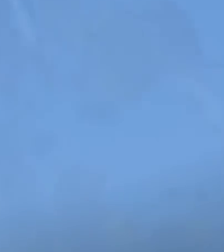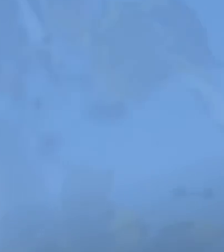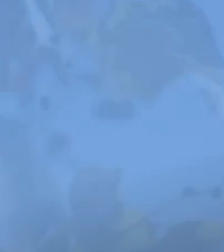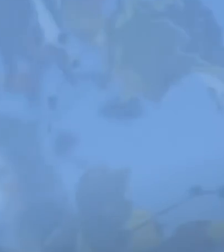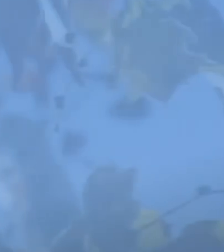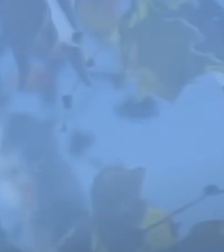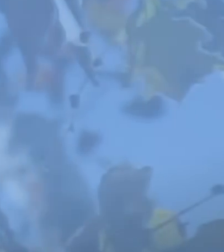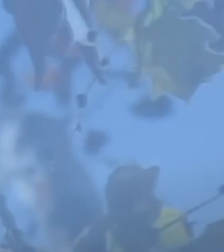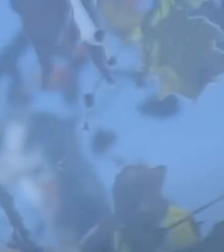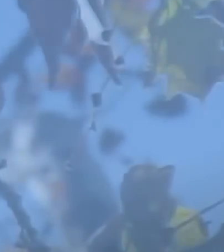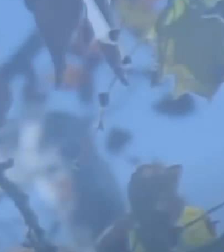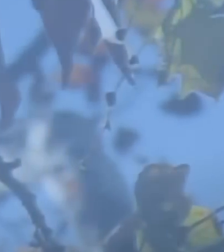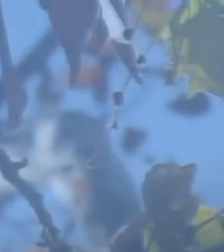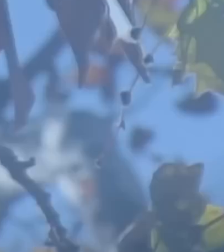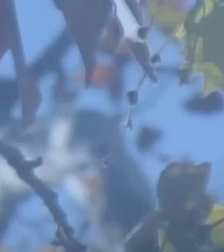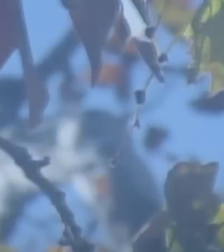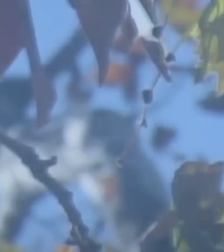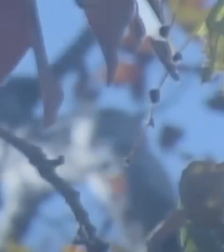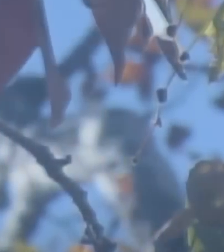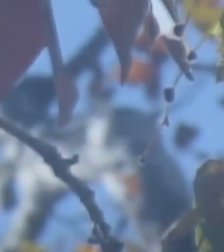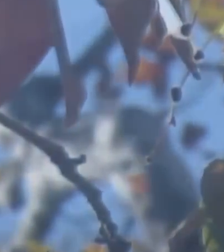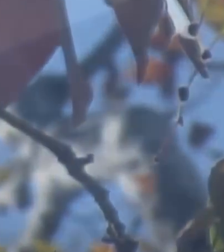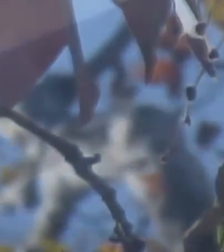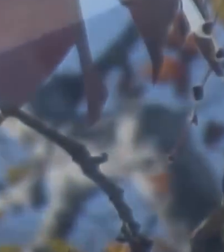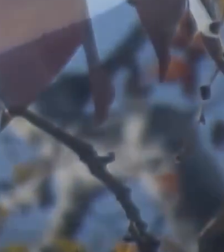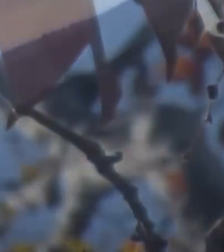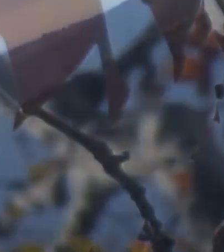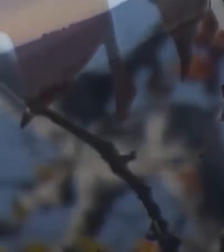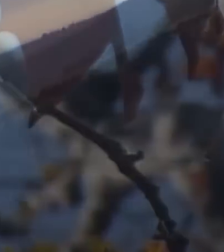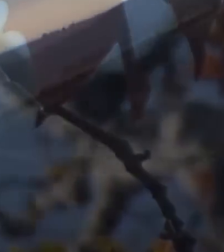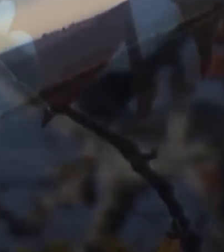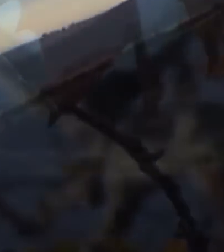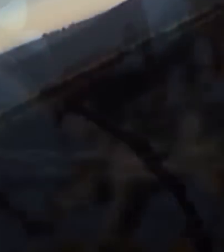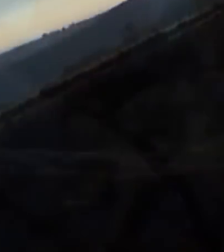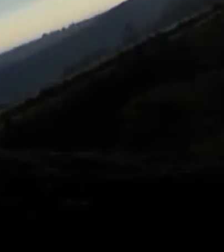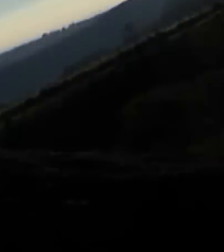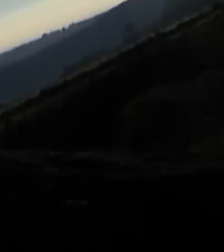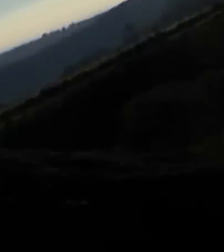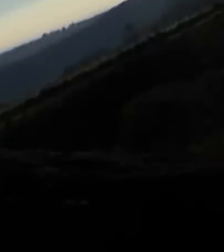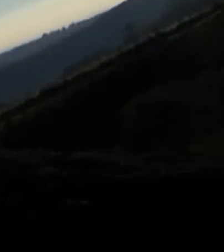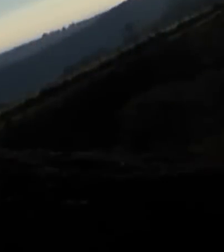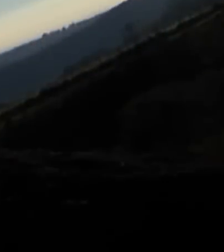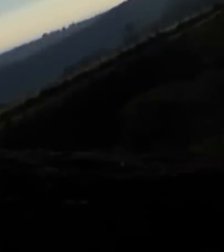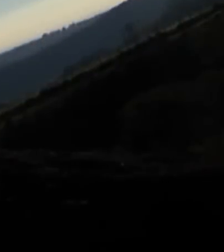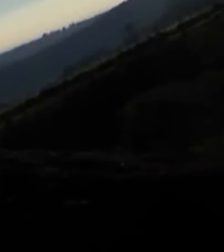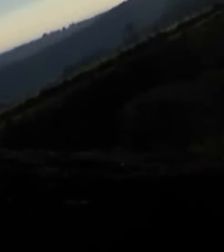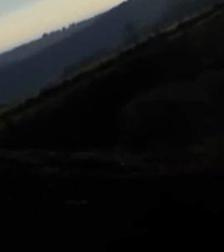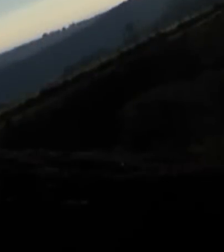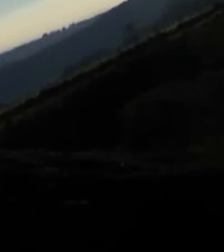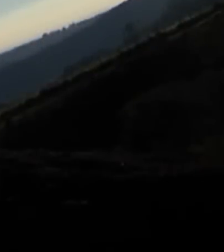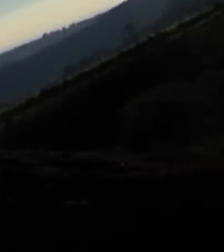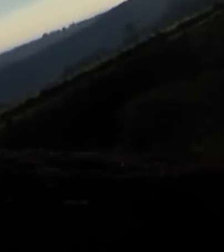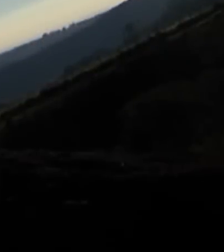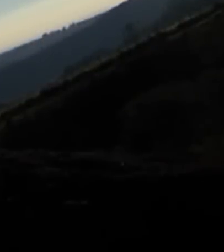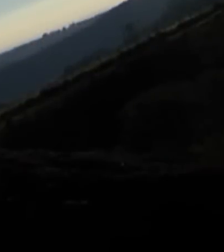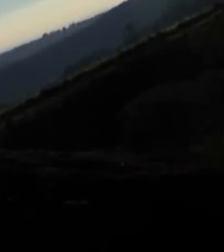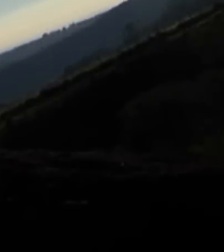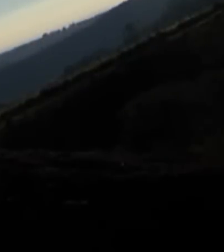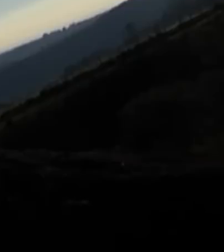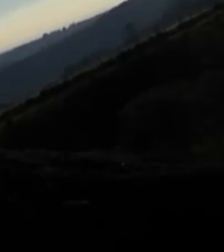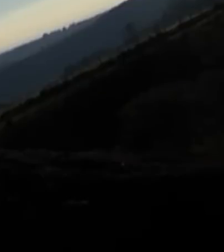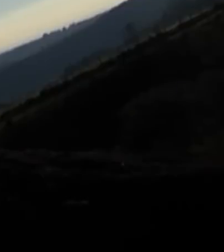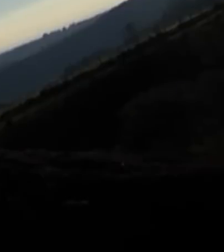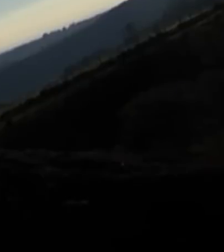pois Salmos assim consegue compreender